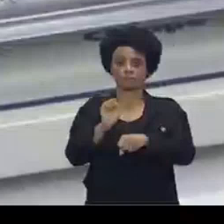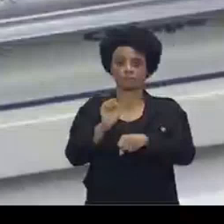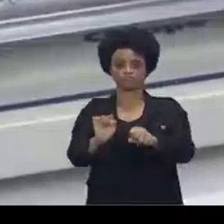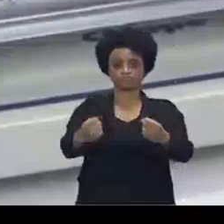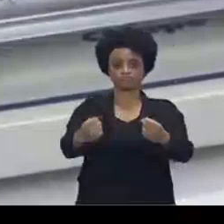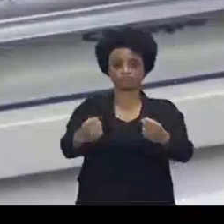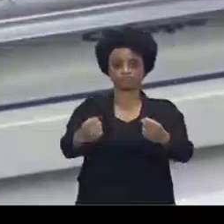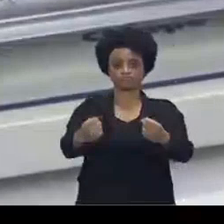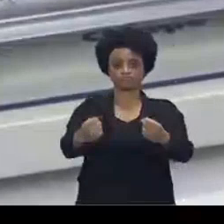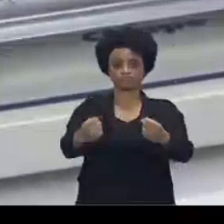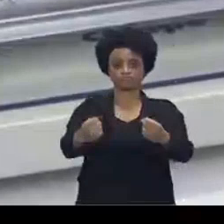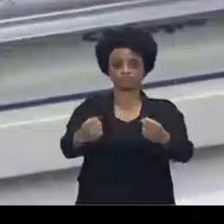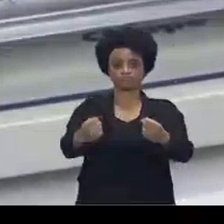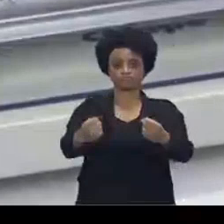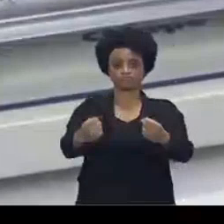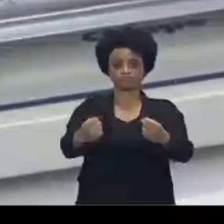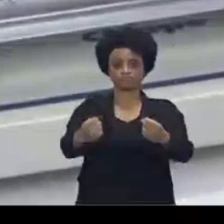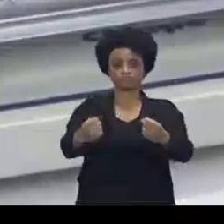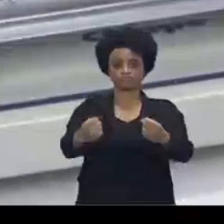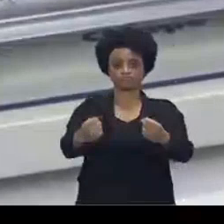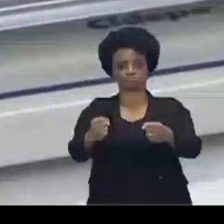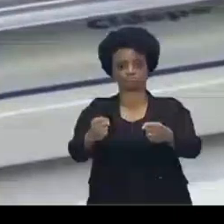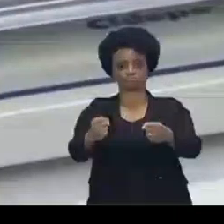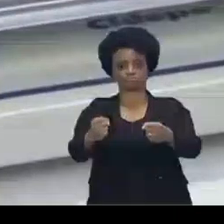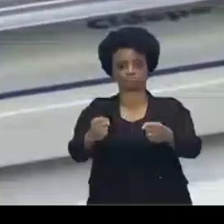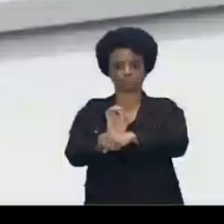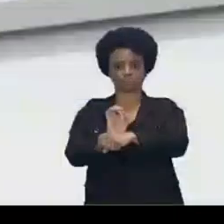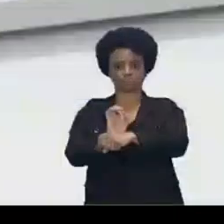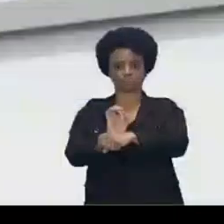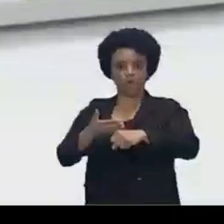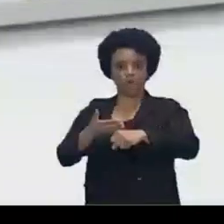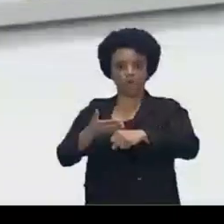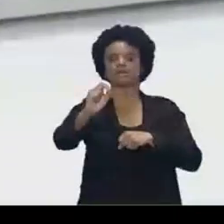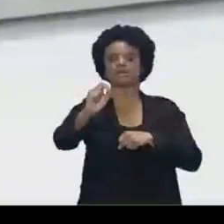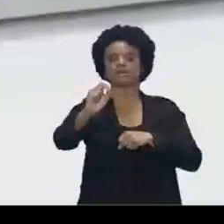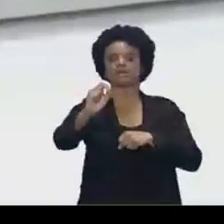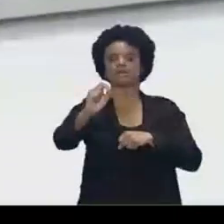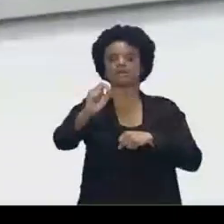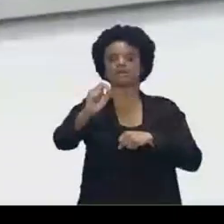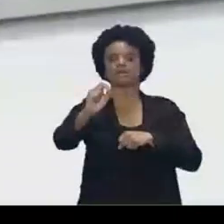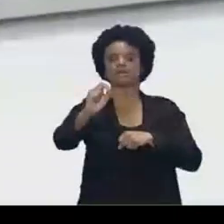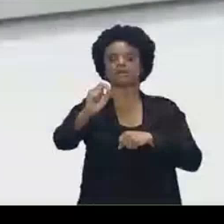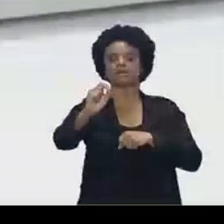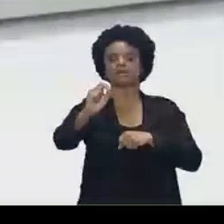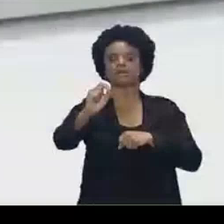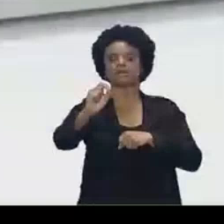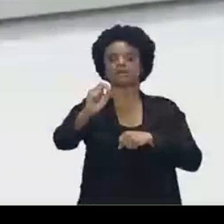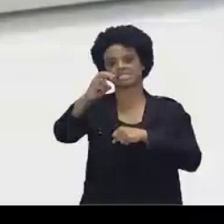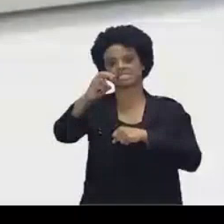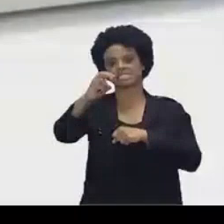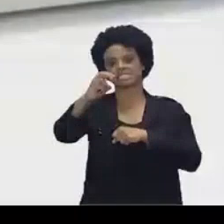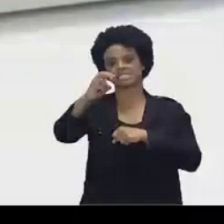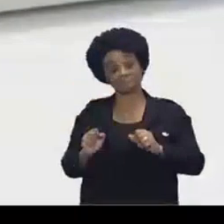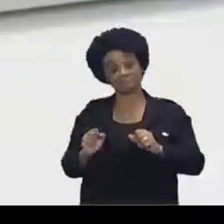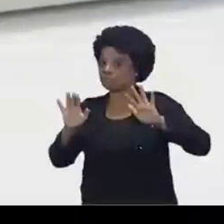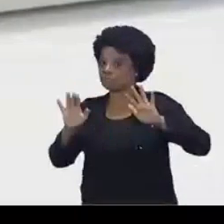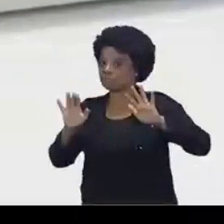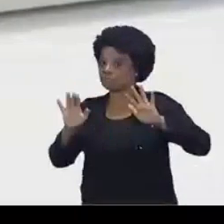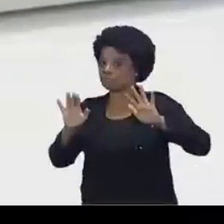sempre os seus ΔS agora com 5 milímetros adiante, né? Mas aí fica a